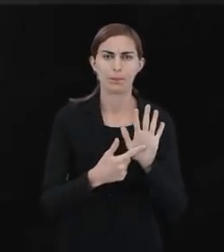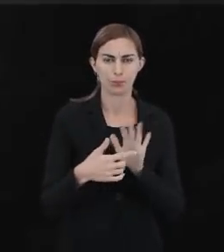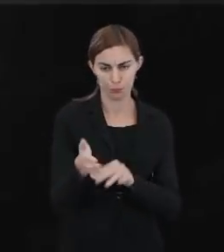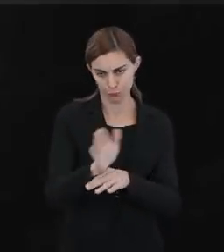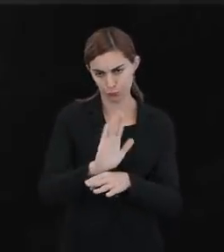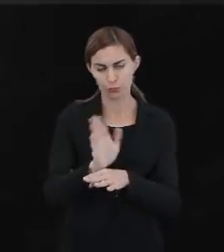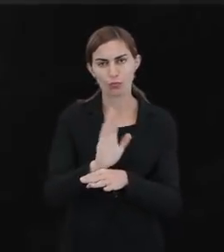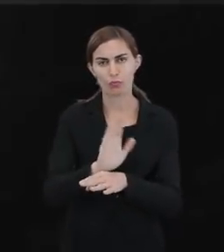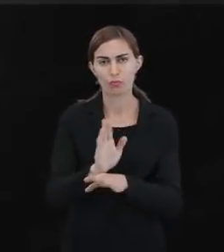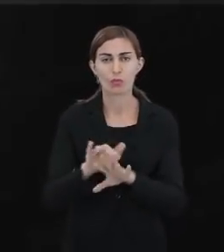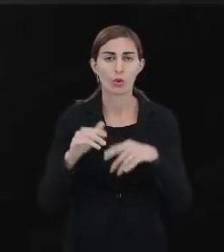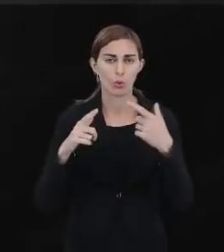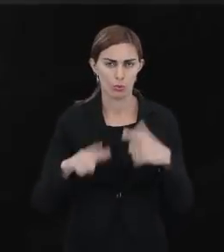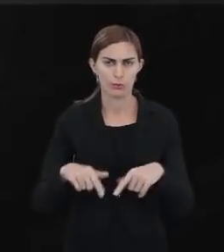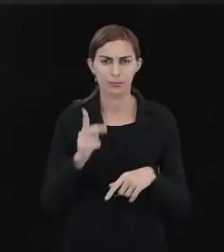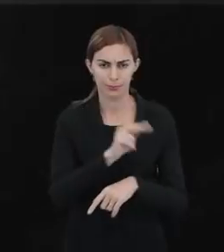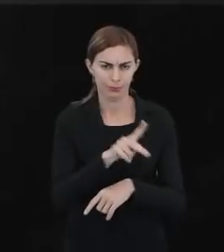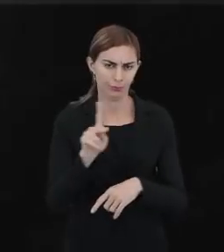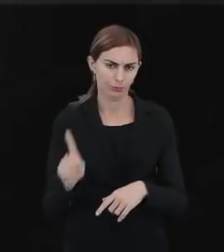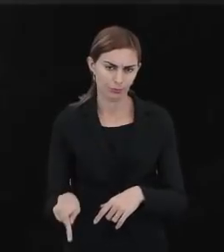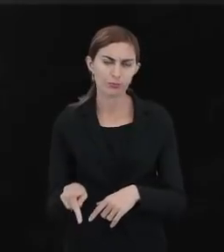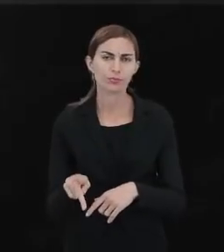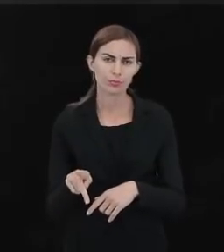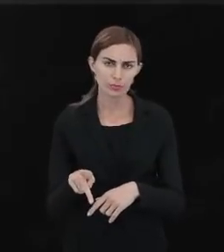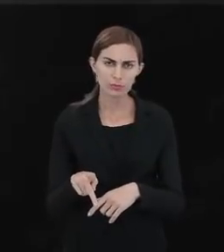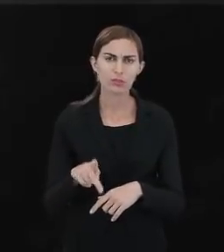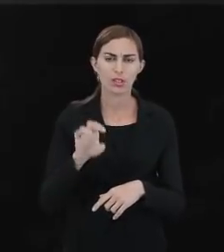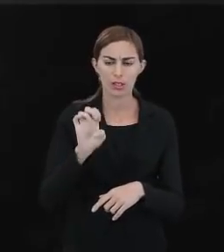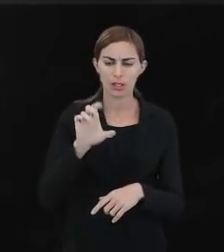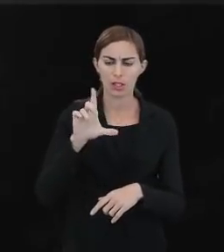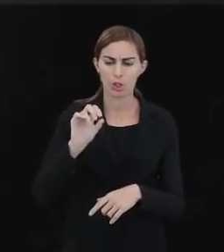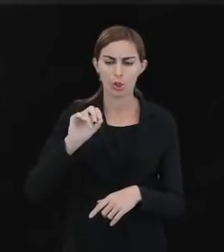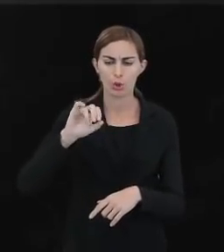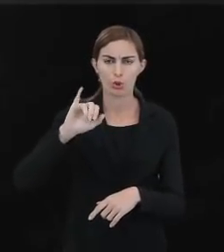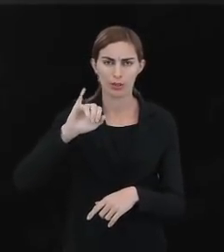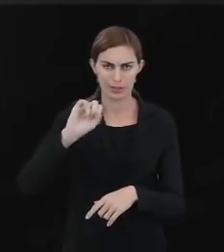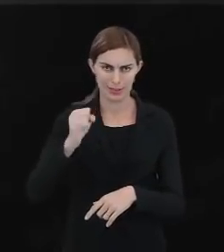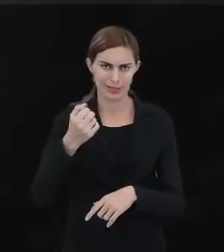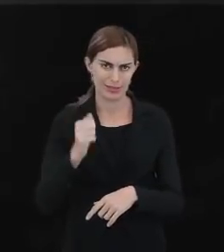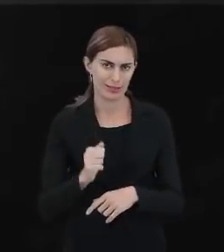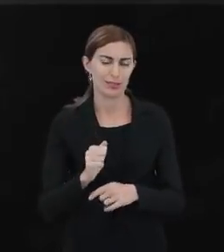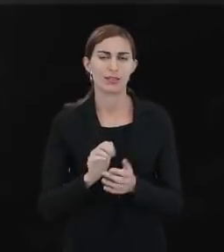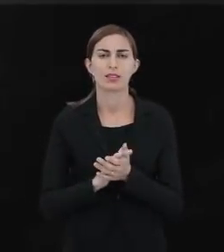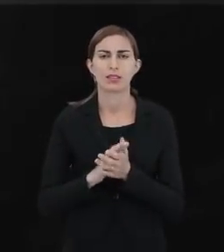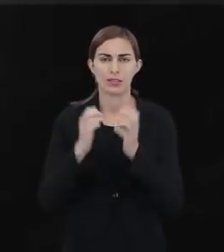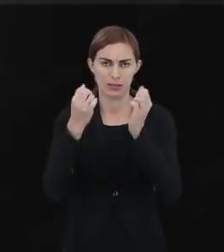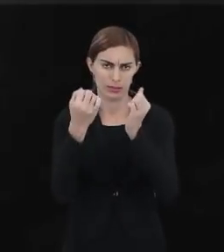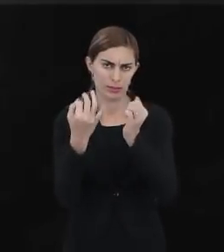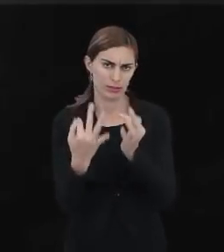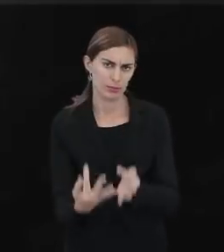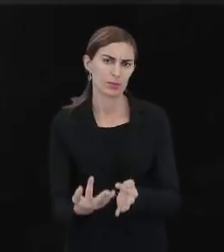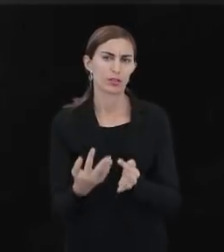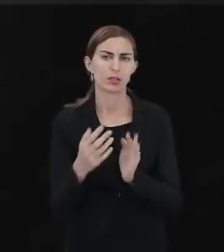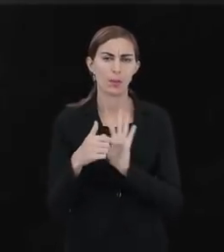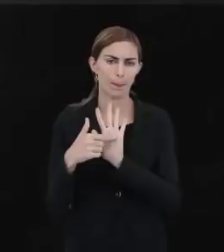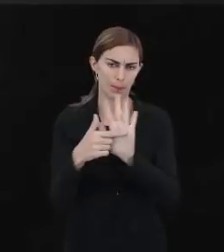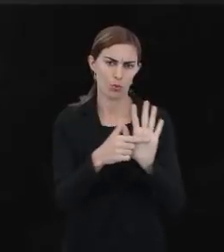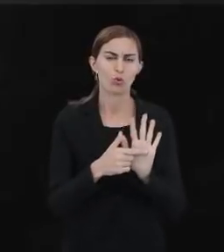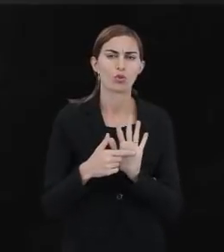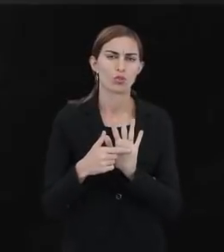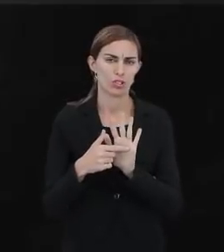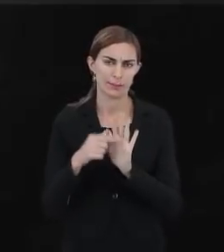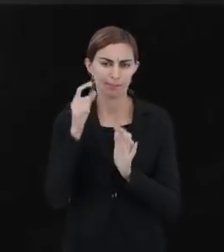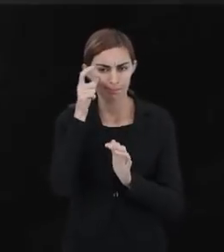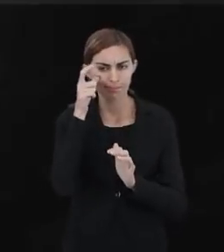vídeo onde a professora doutora é nóis o que ela traz uma vantagem interessante